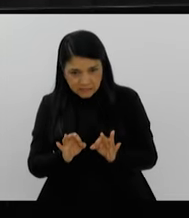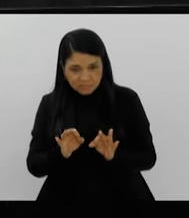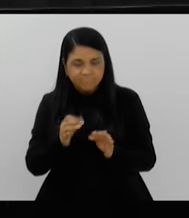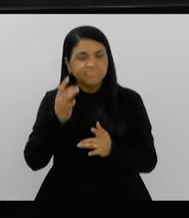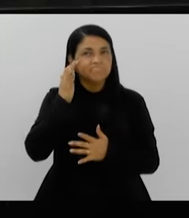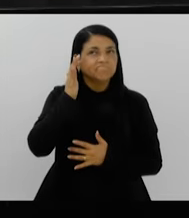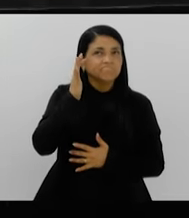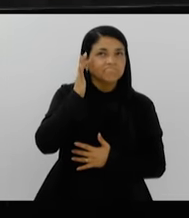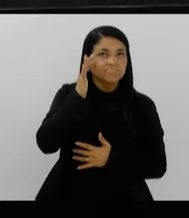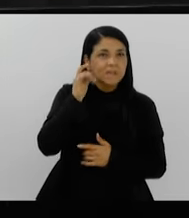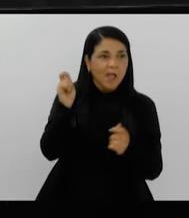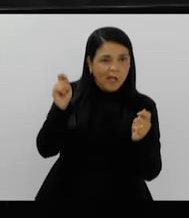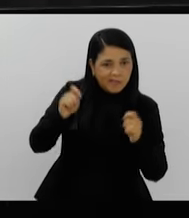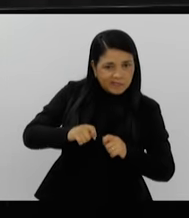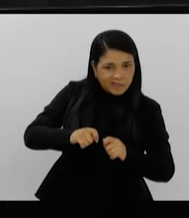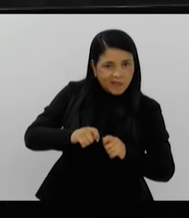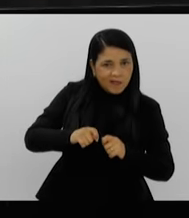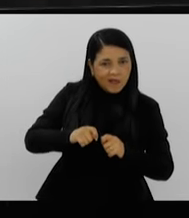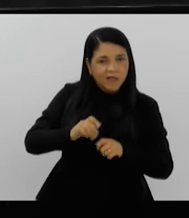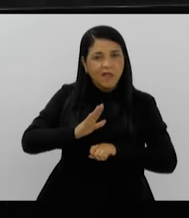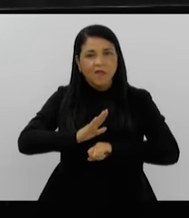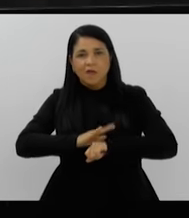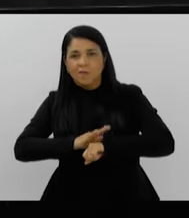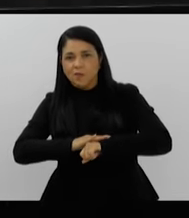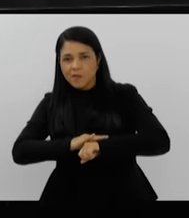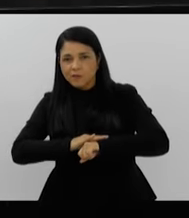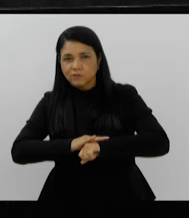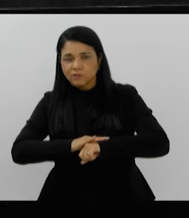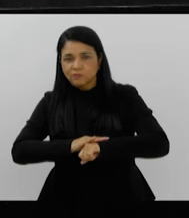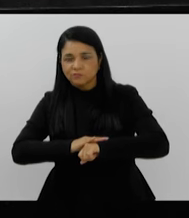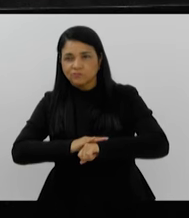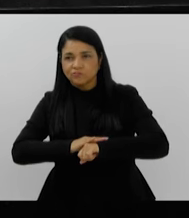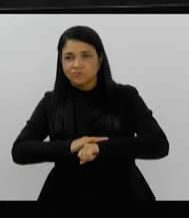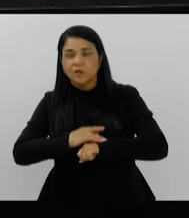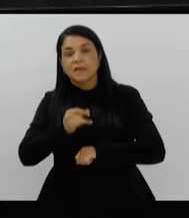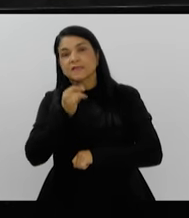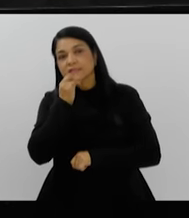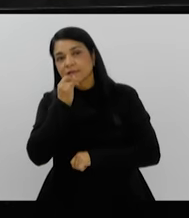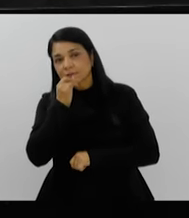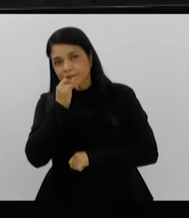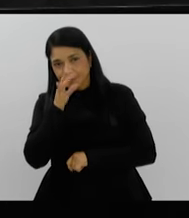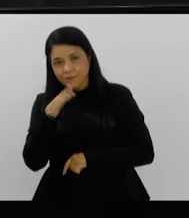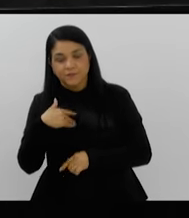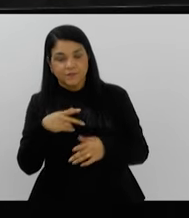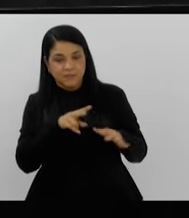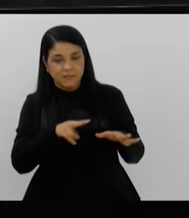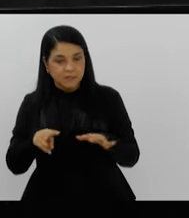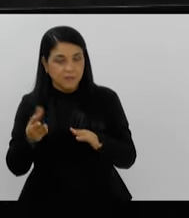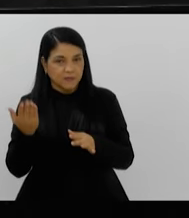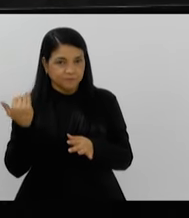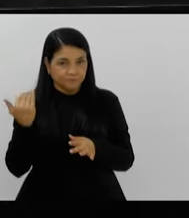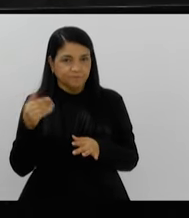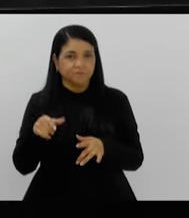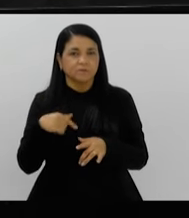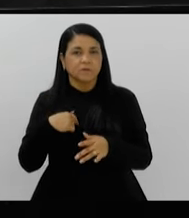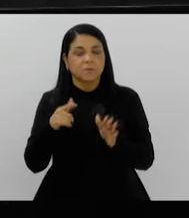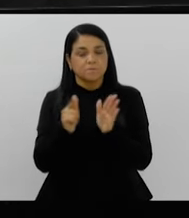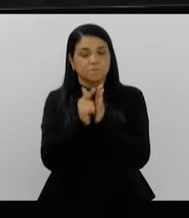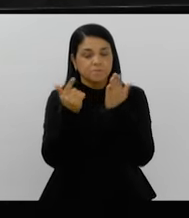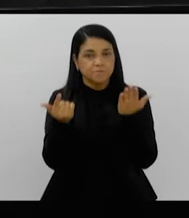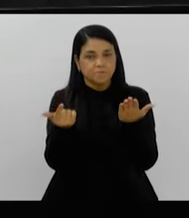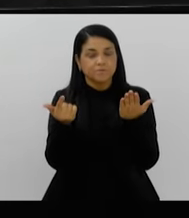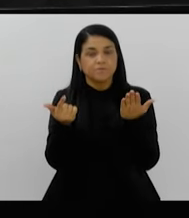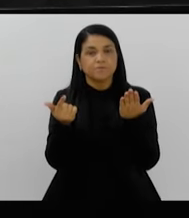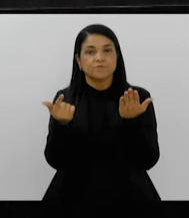refletir, será que agora realmente é o momento disso? Vou dar um exemplo. Essa semana mesmo saiu matéria